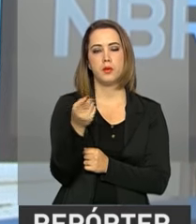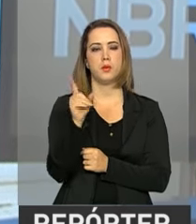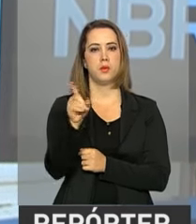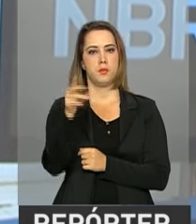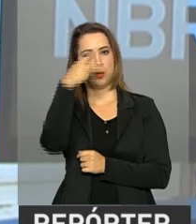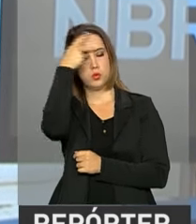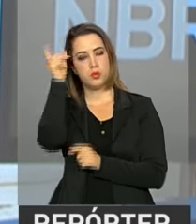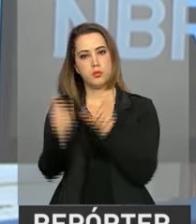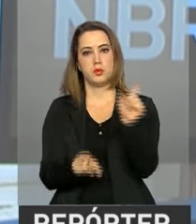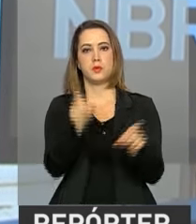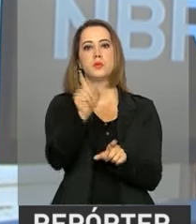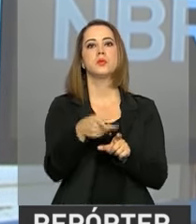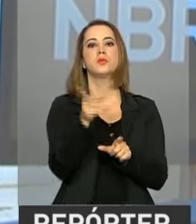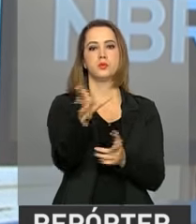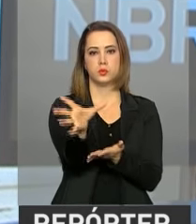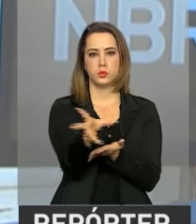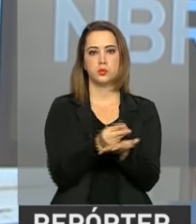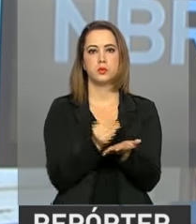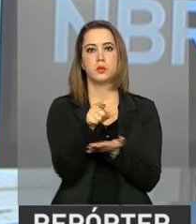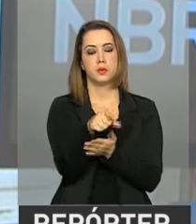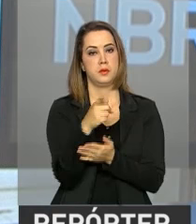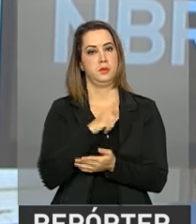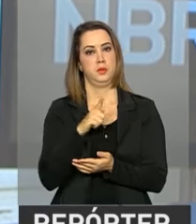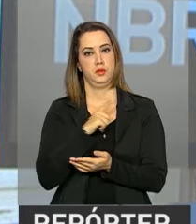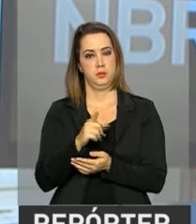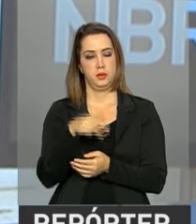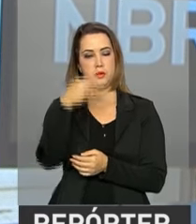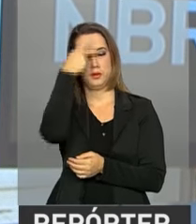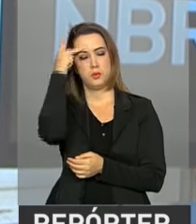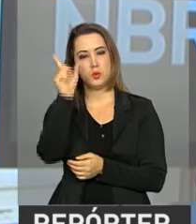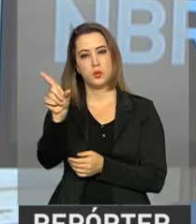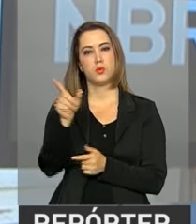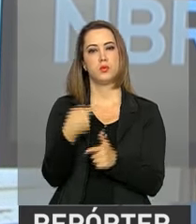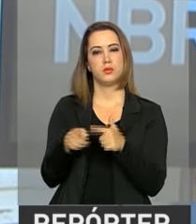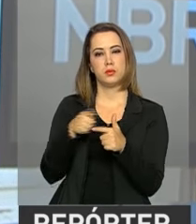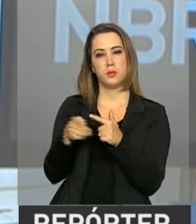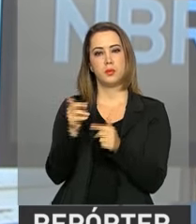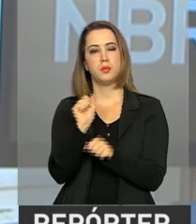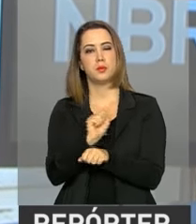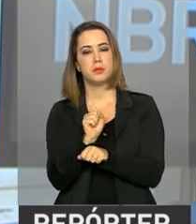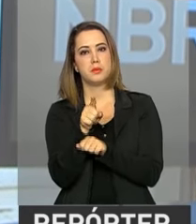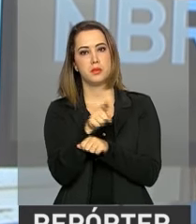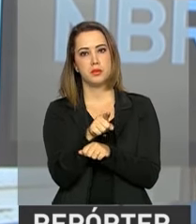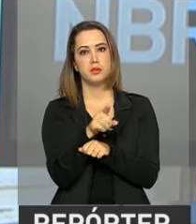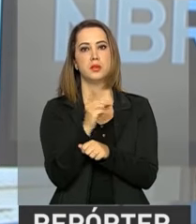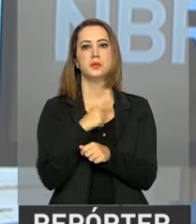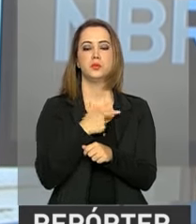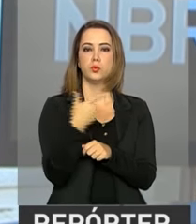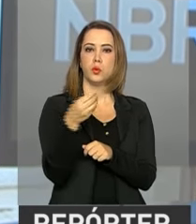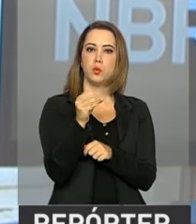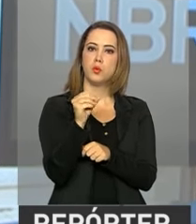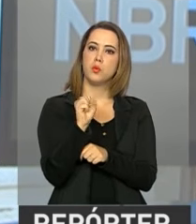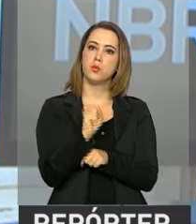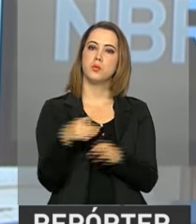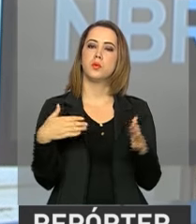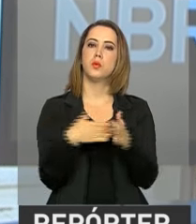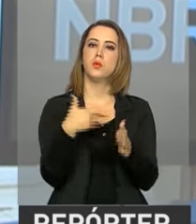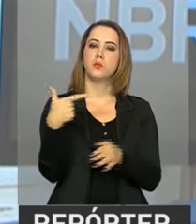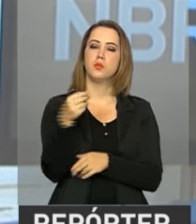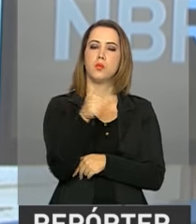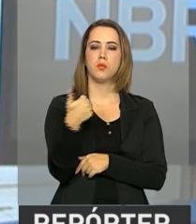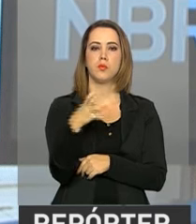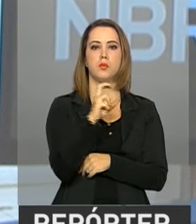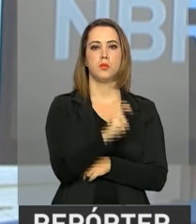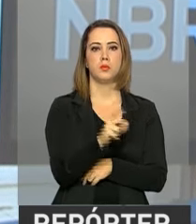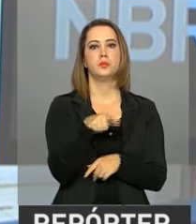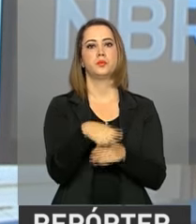restituições de quem caiu na malha fina entre 2008 e 2015. O pagamento será feito no dia 15 de